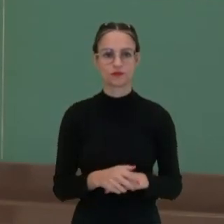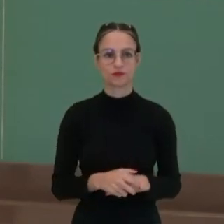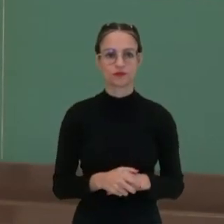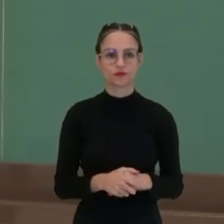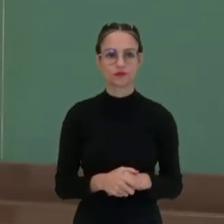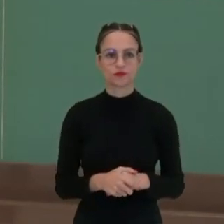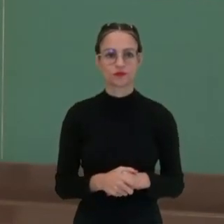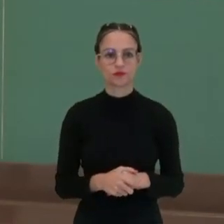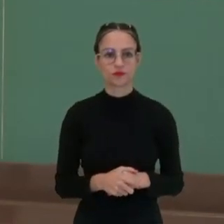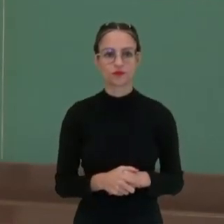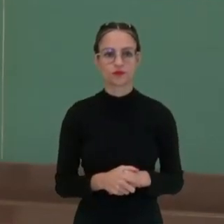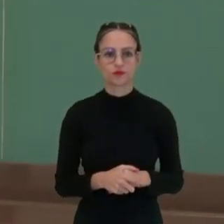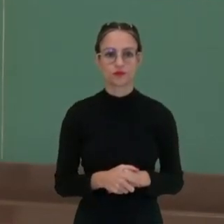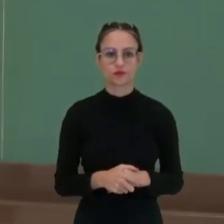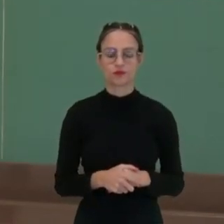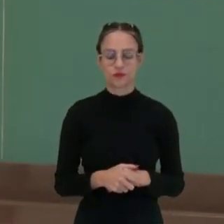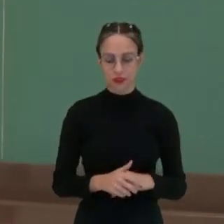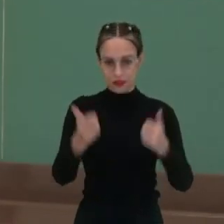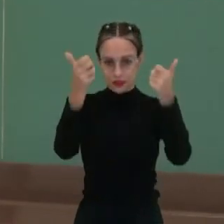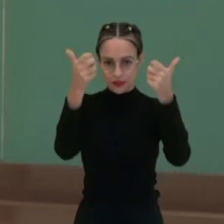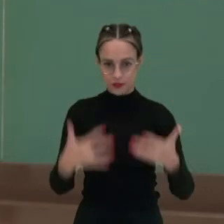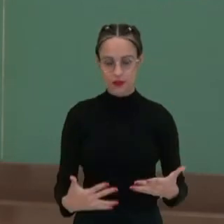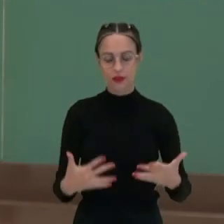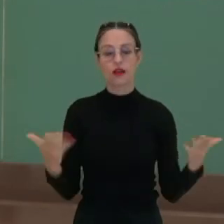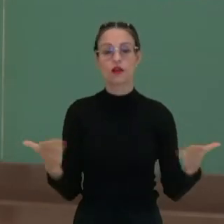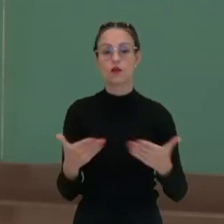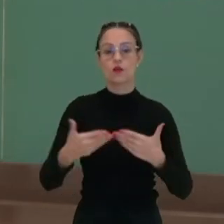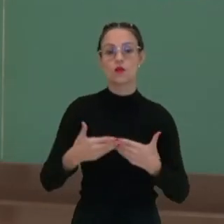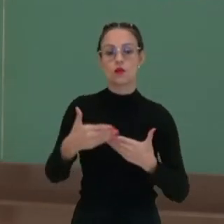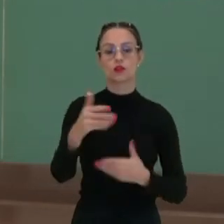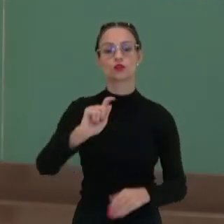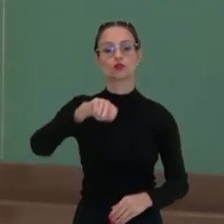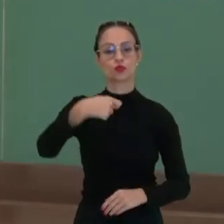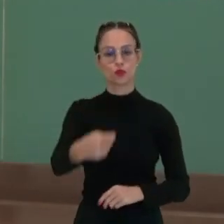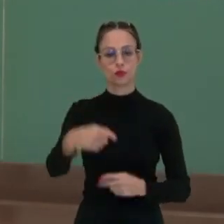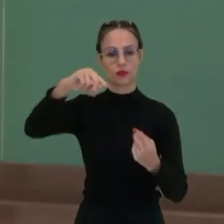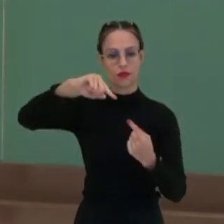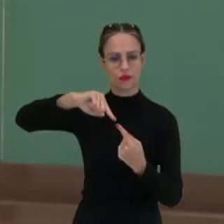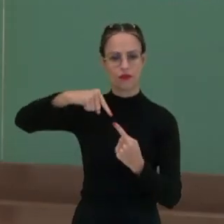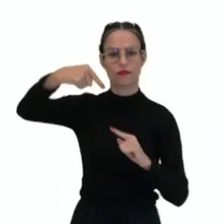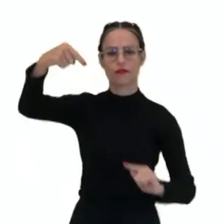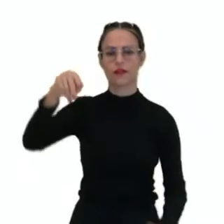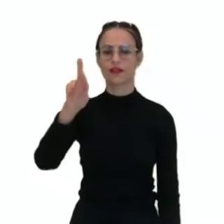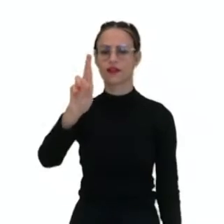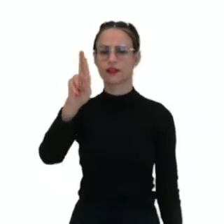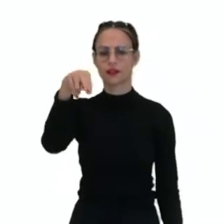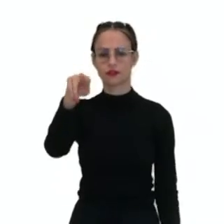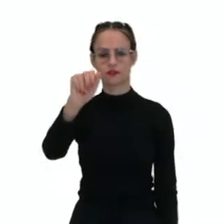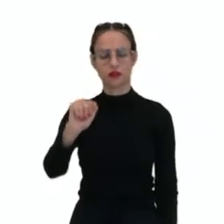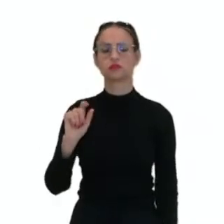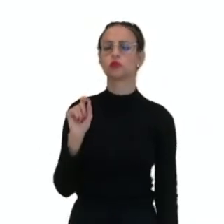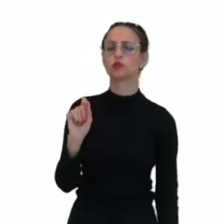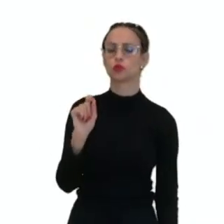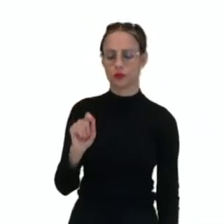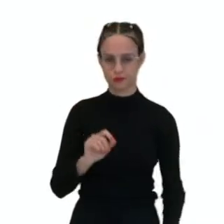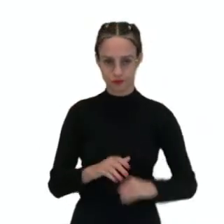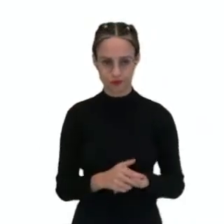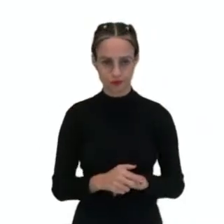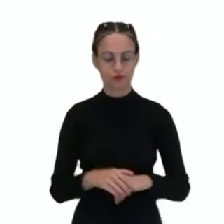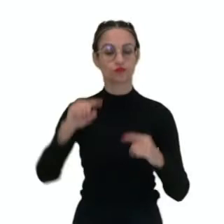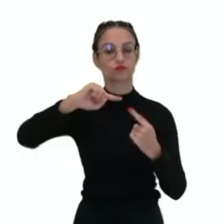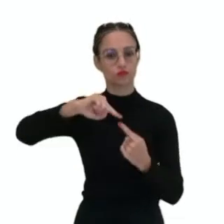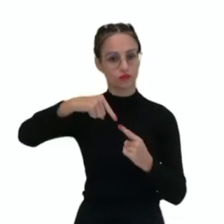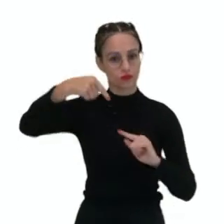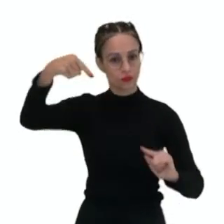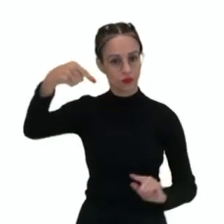lá. Falei para vocês que eu ia comentar sobre o RNA. Quem é esse RNA, professora? O RNA é